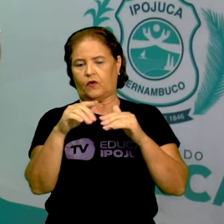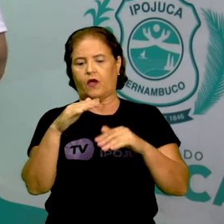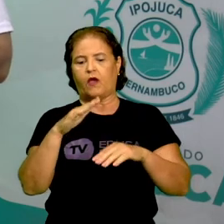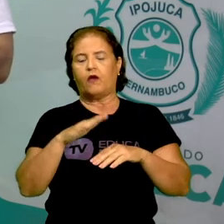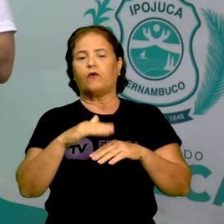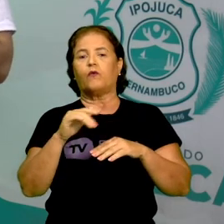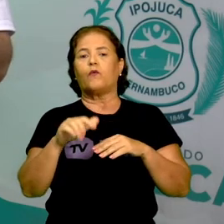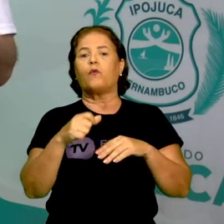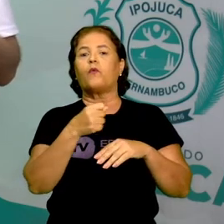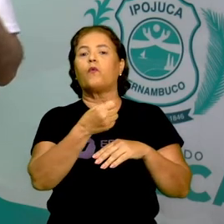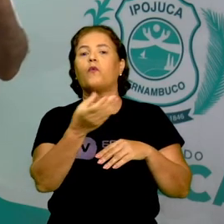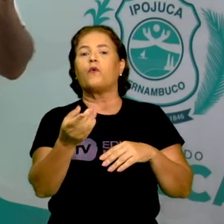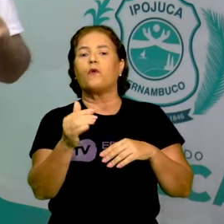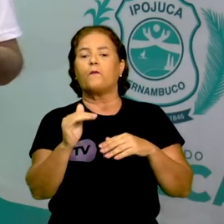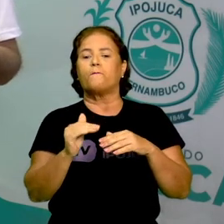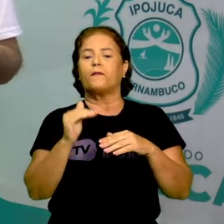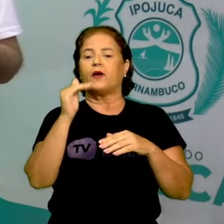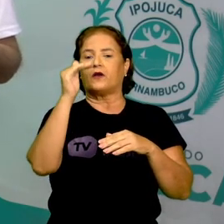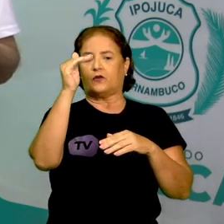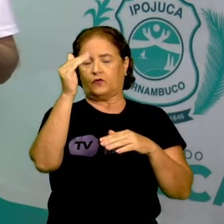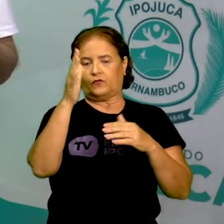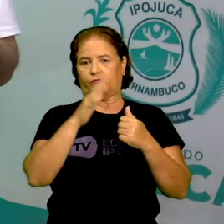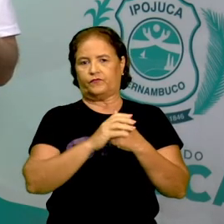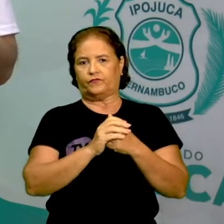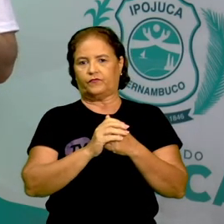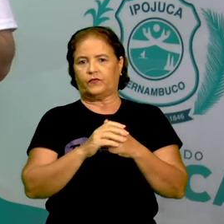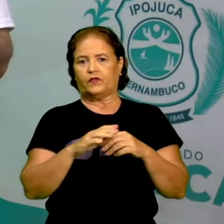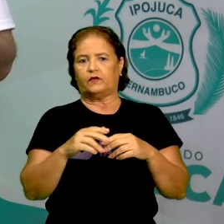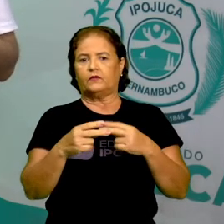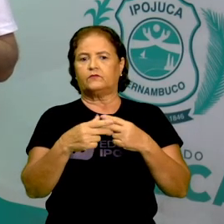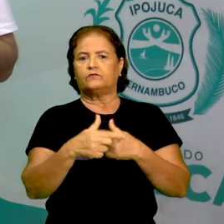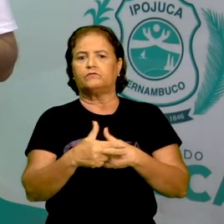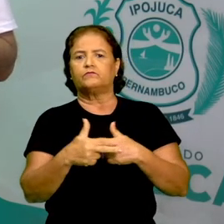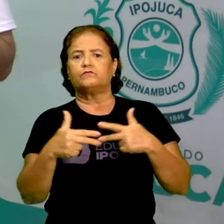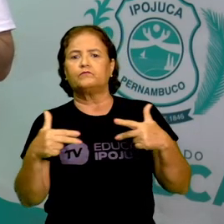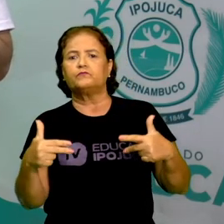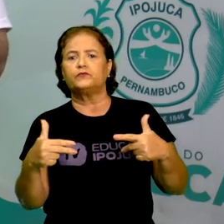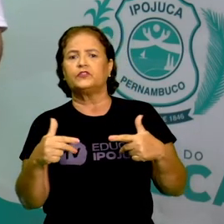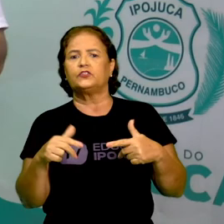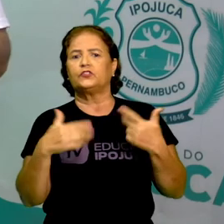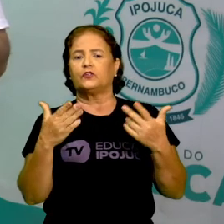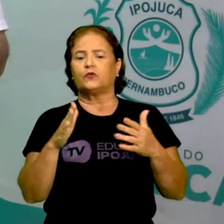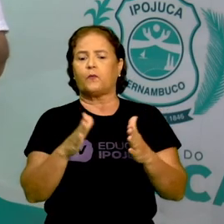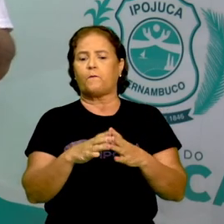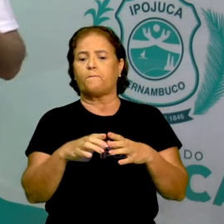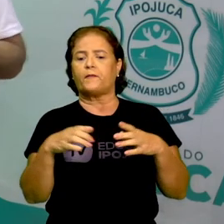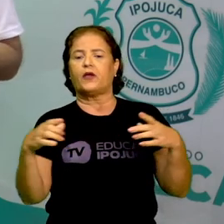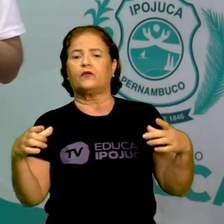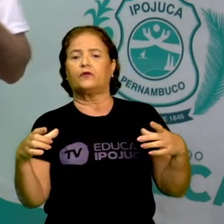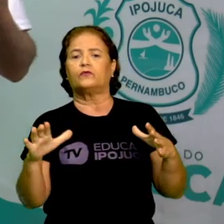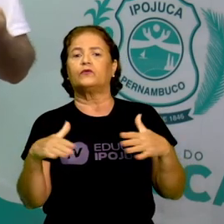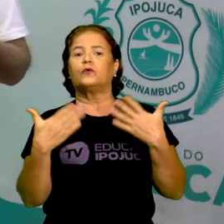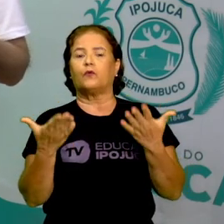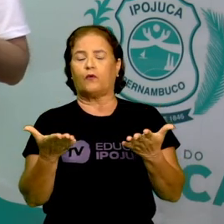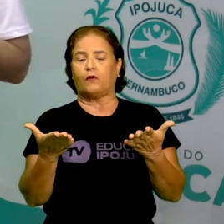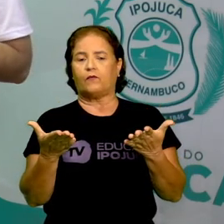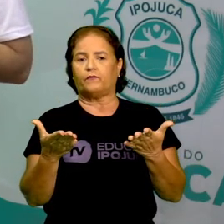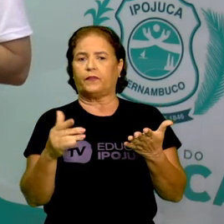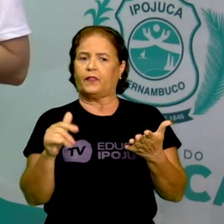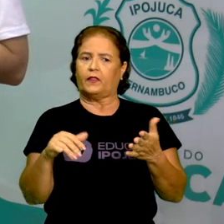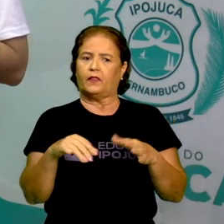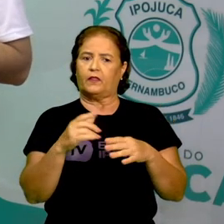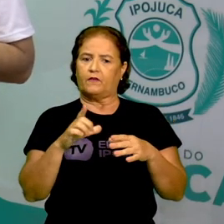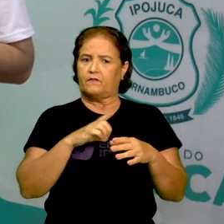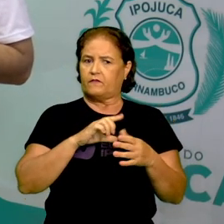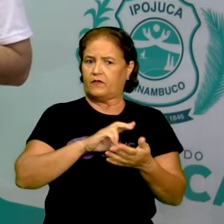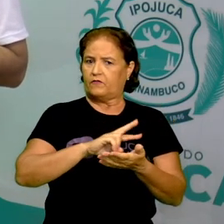Qual é o maior objeto da sua casa? Né? Se tiver mais de um ou vários, vocês podem citar um